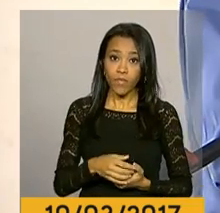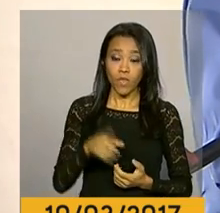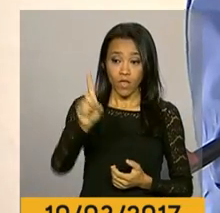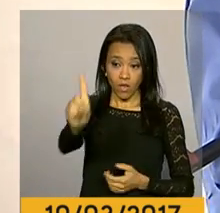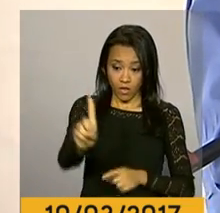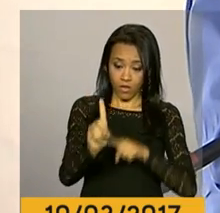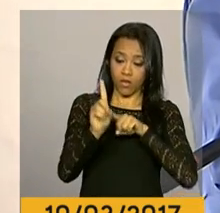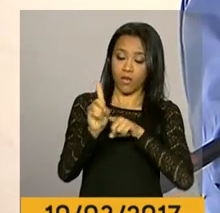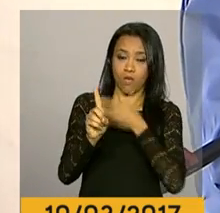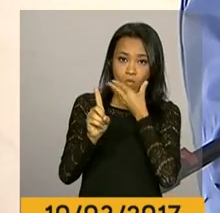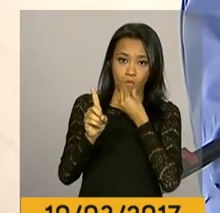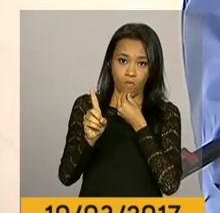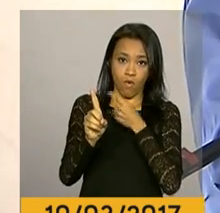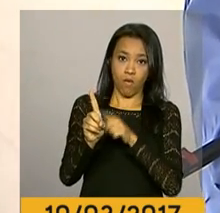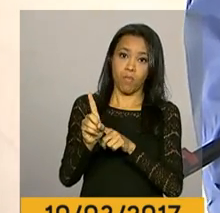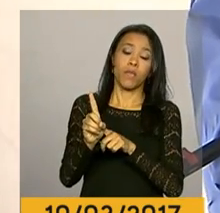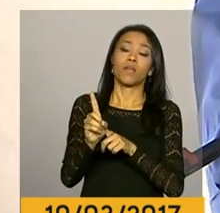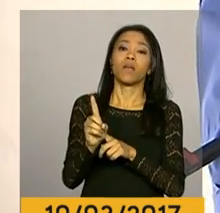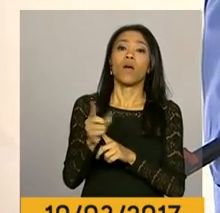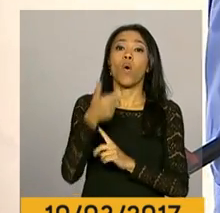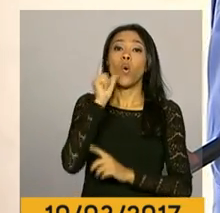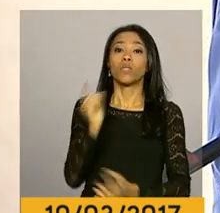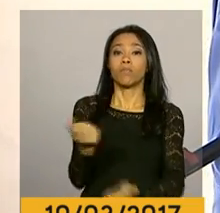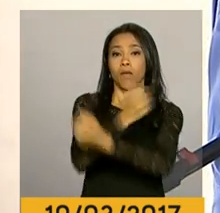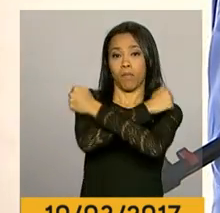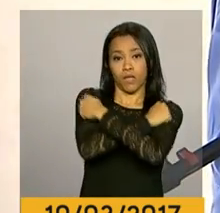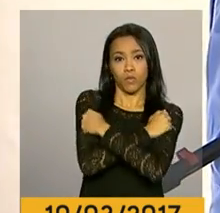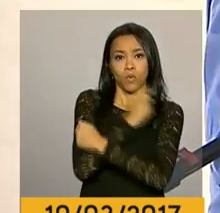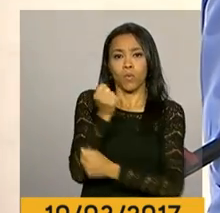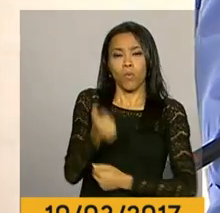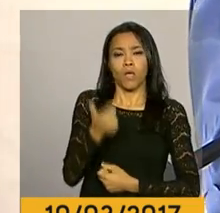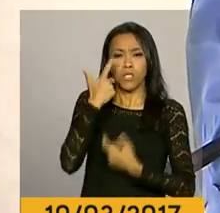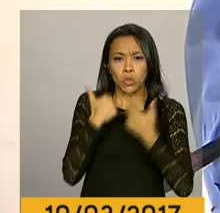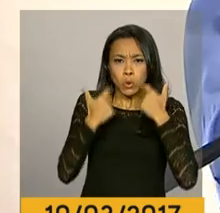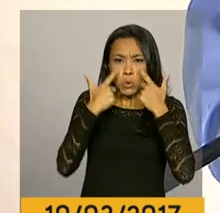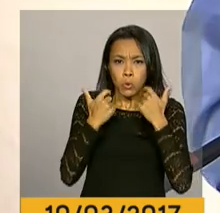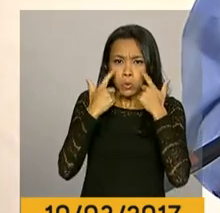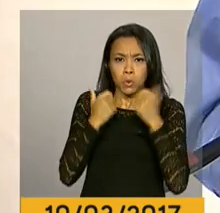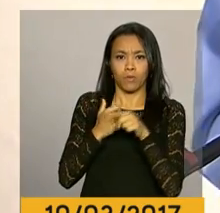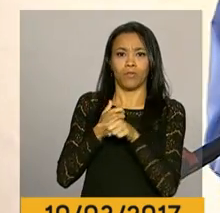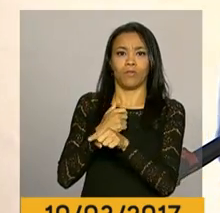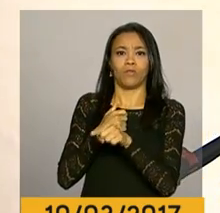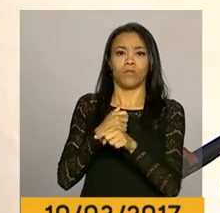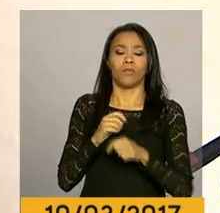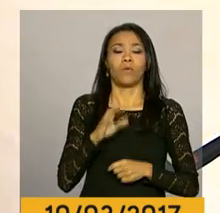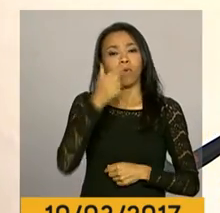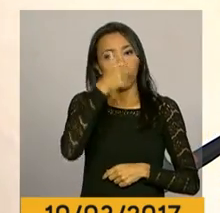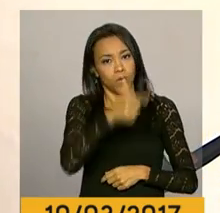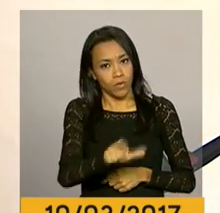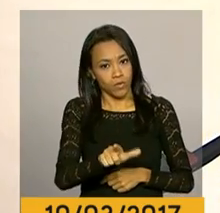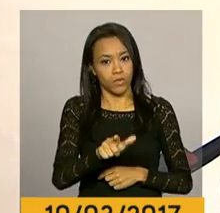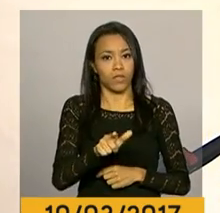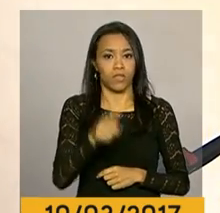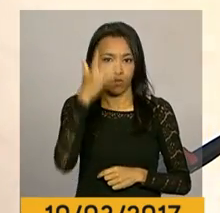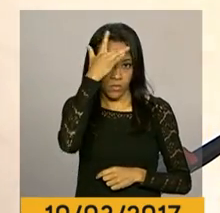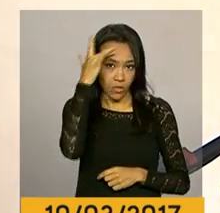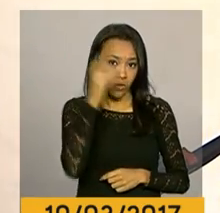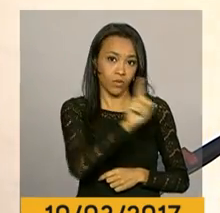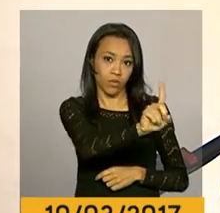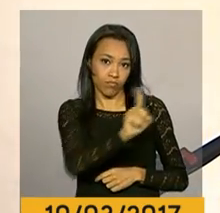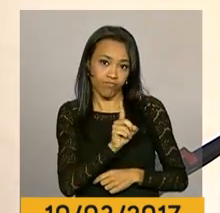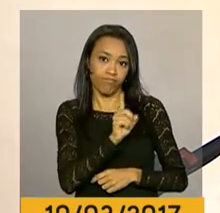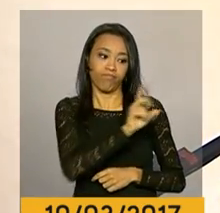me abraçou ontem, quase chorou. O Maranhão e o